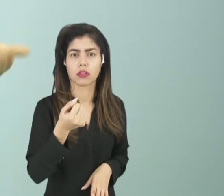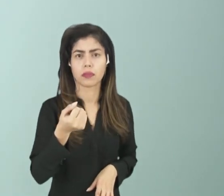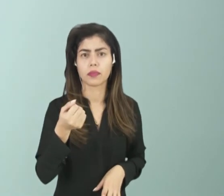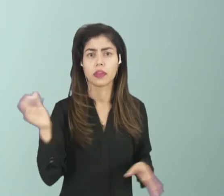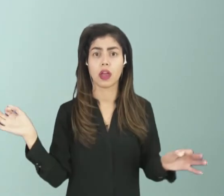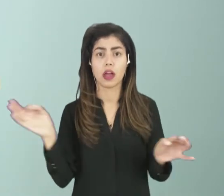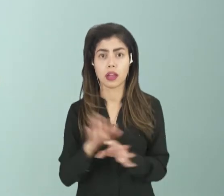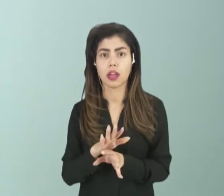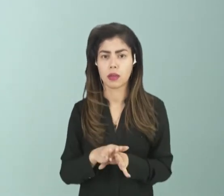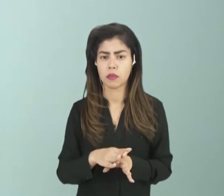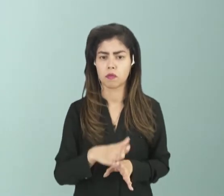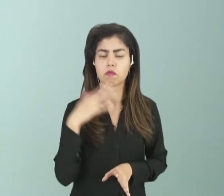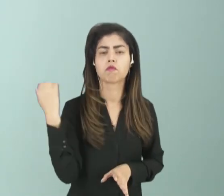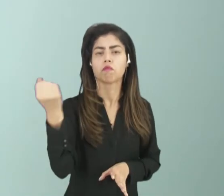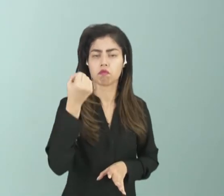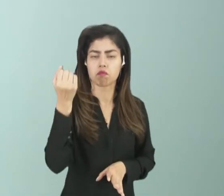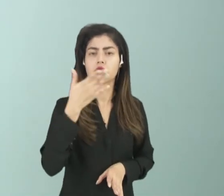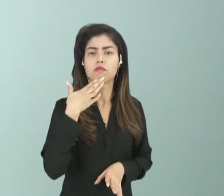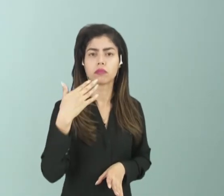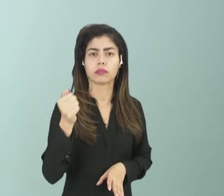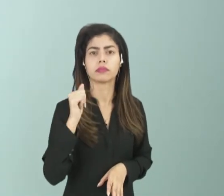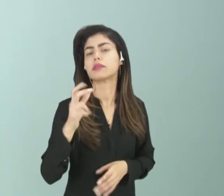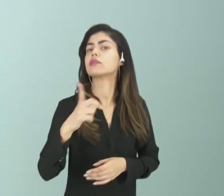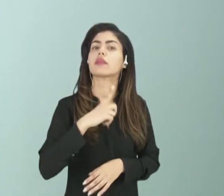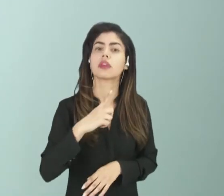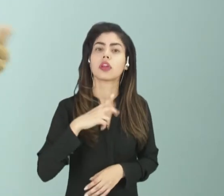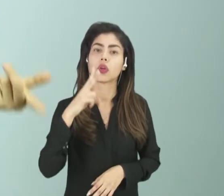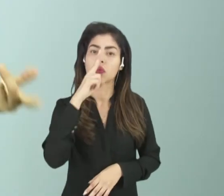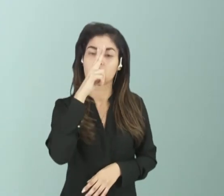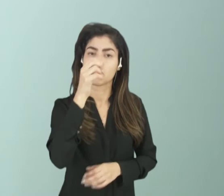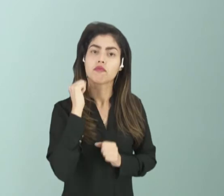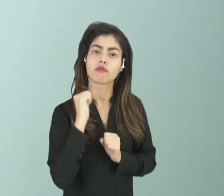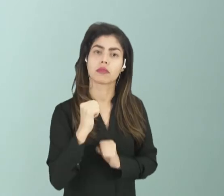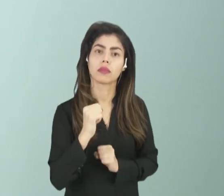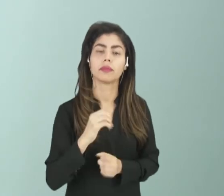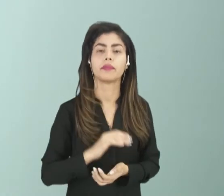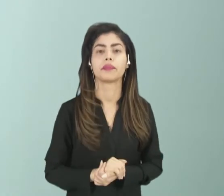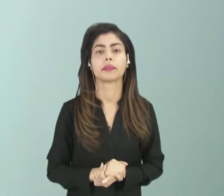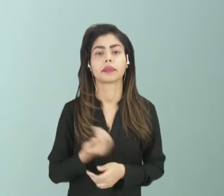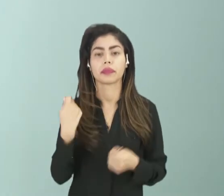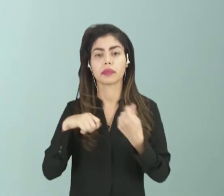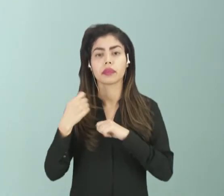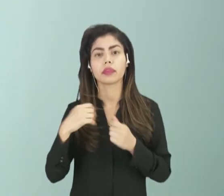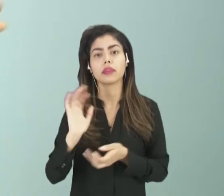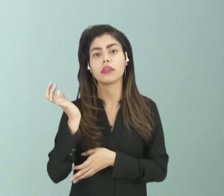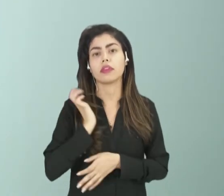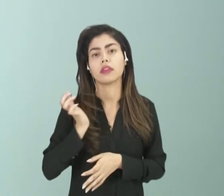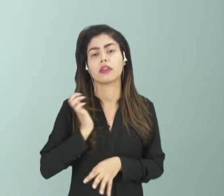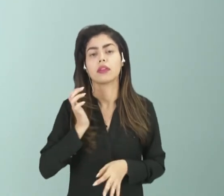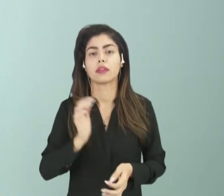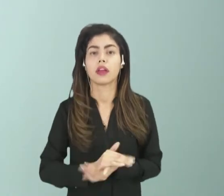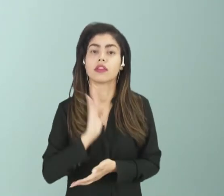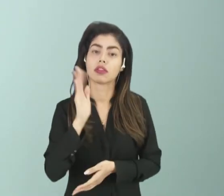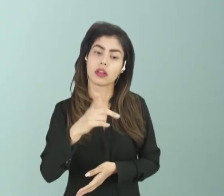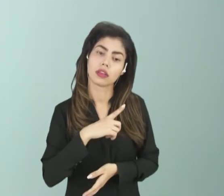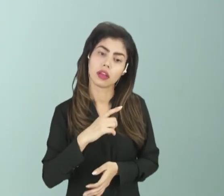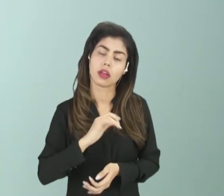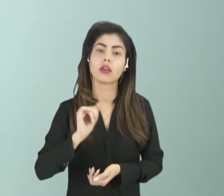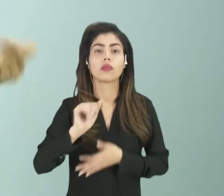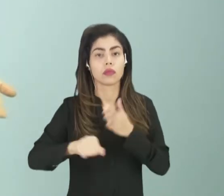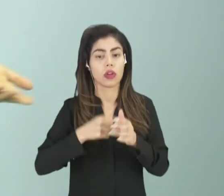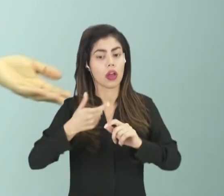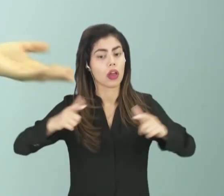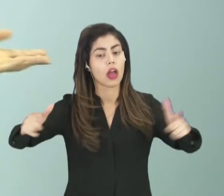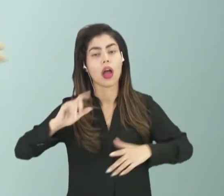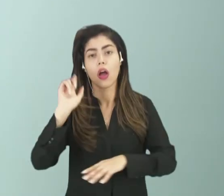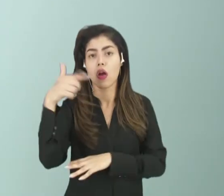fortes acabam dominando os mais fracos, adquirindo maior poder econômico, maior riqueza. Com a riqueza, eles já têm um instrumento maior